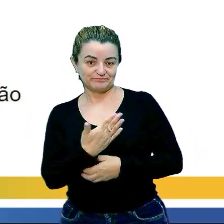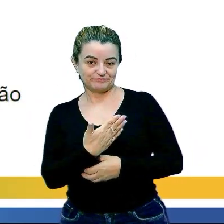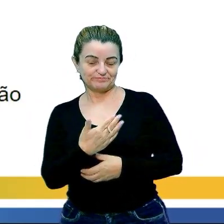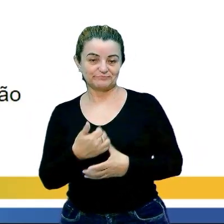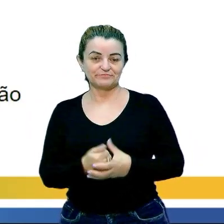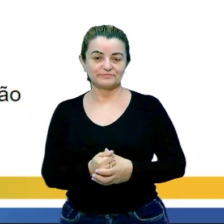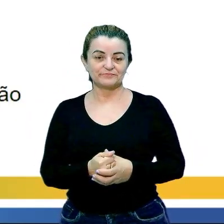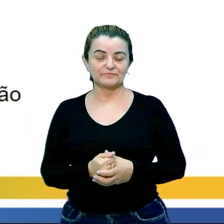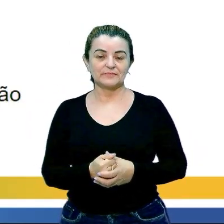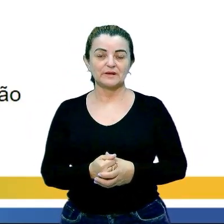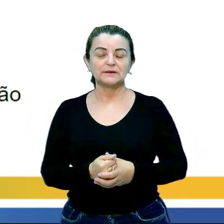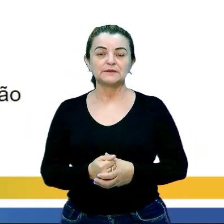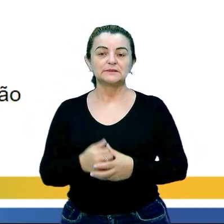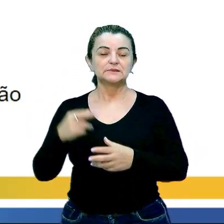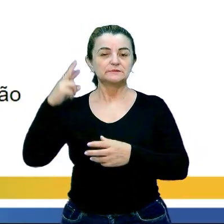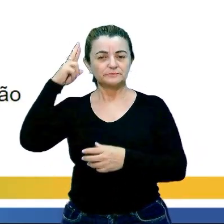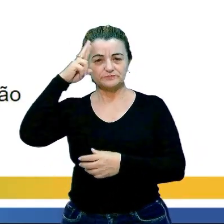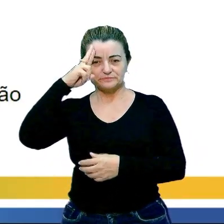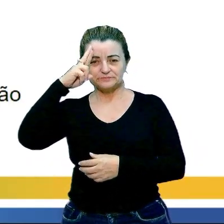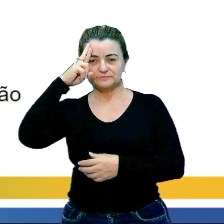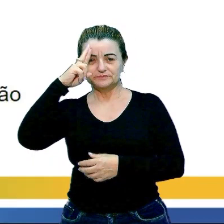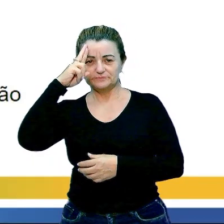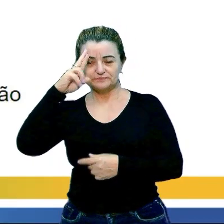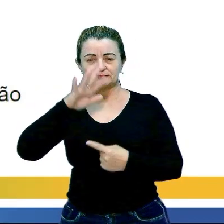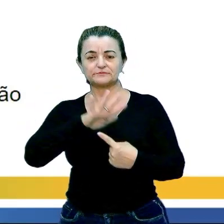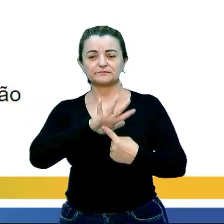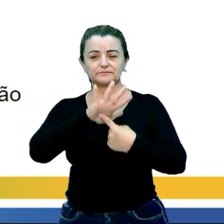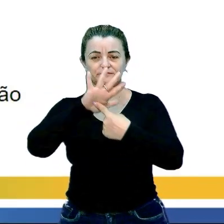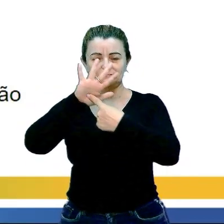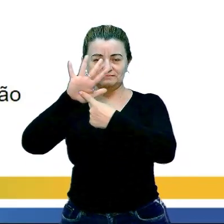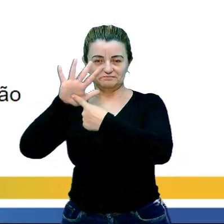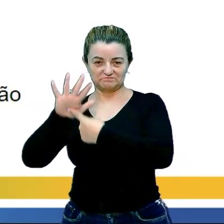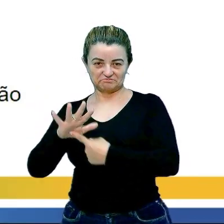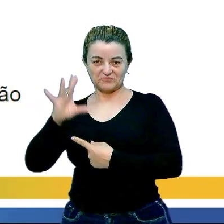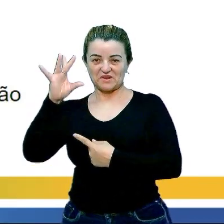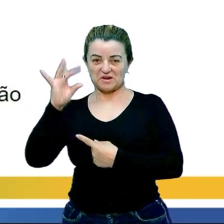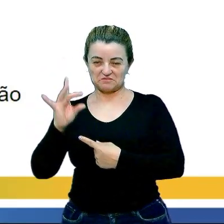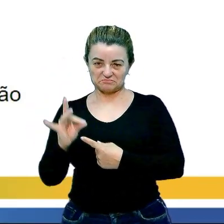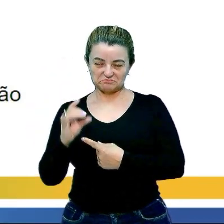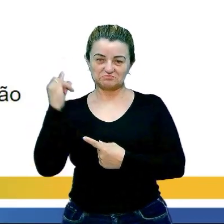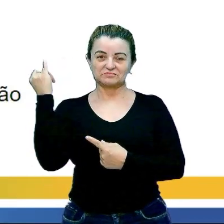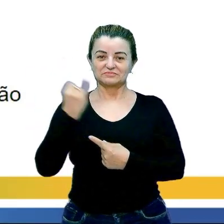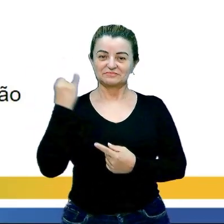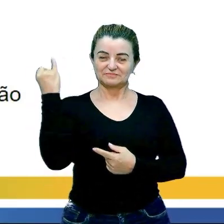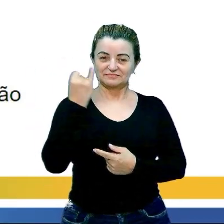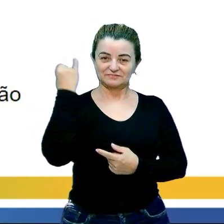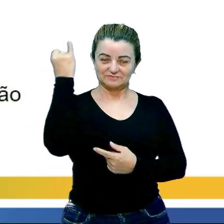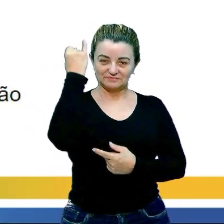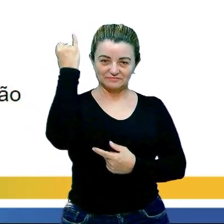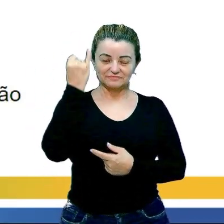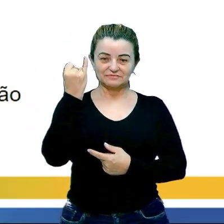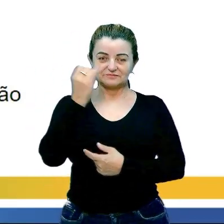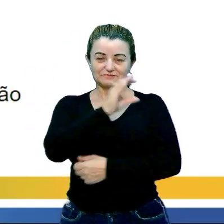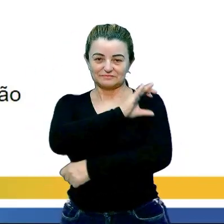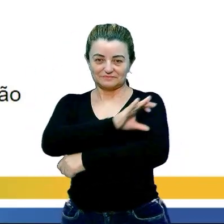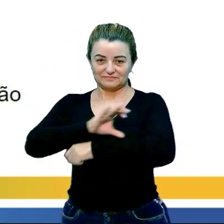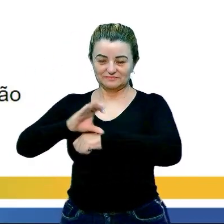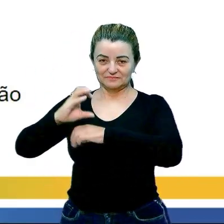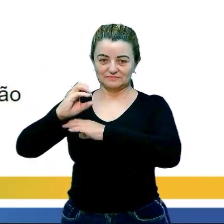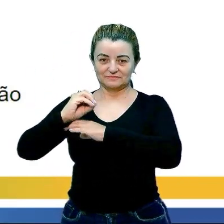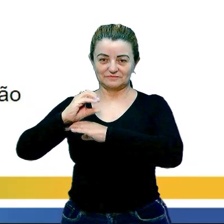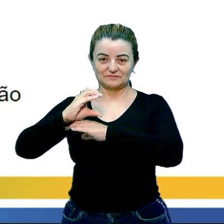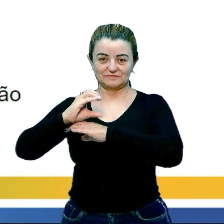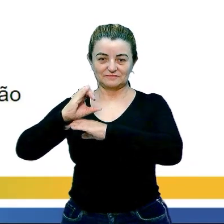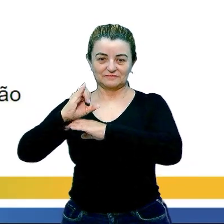o legado romano, figura ainda como elemento essencial da cultura ocidental. Ele